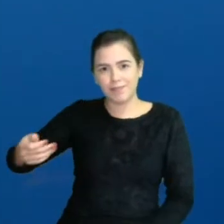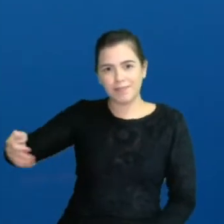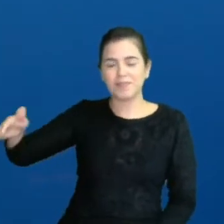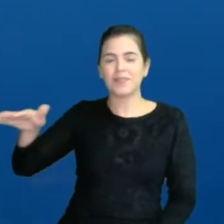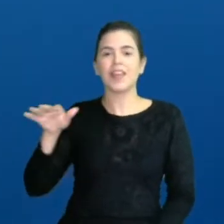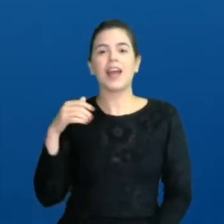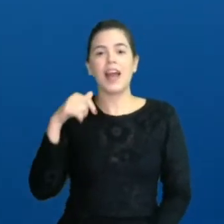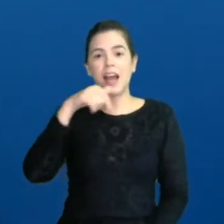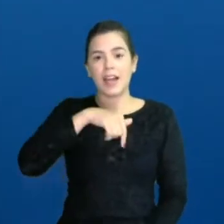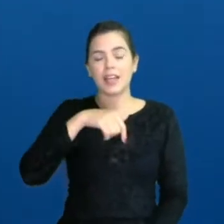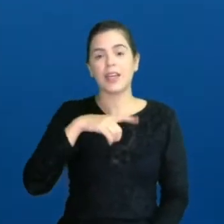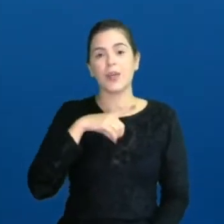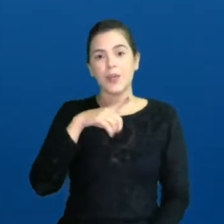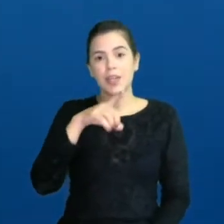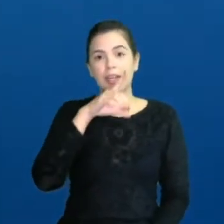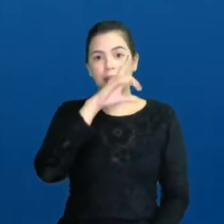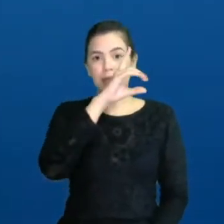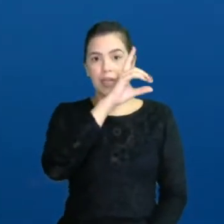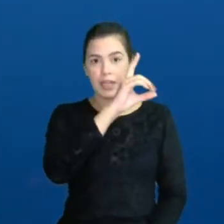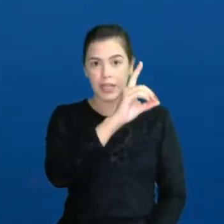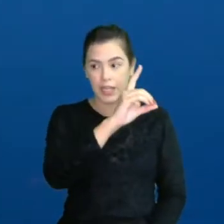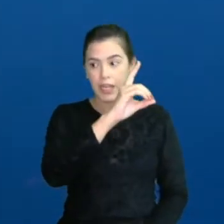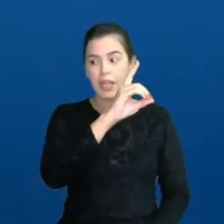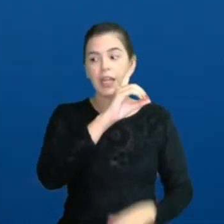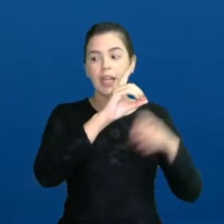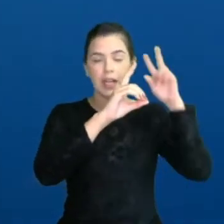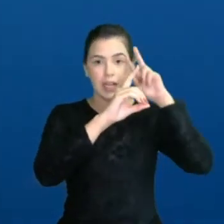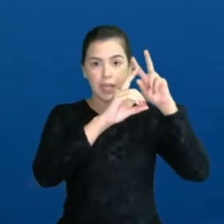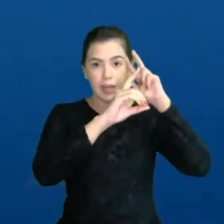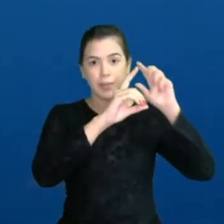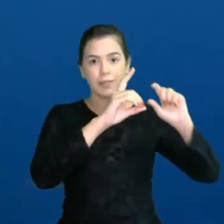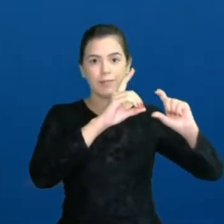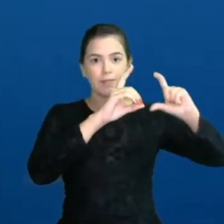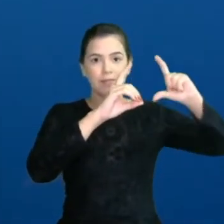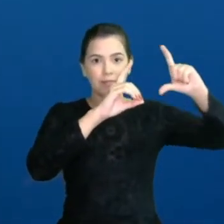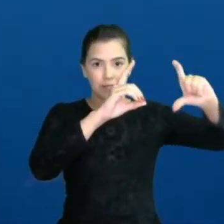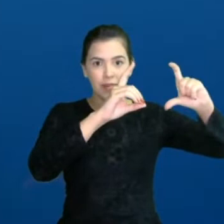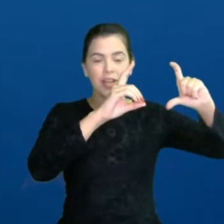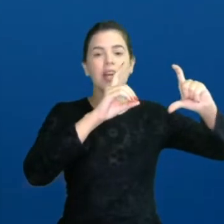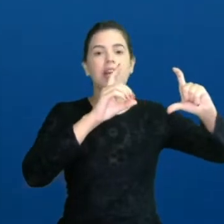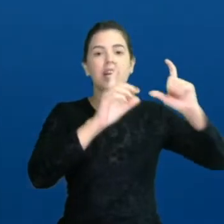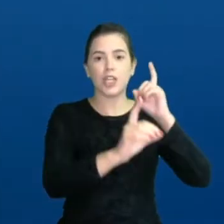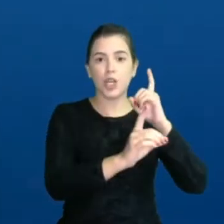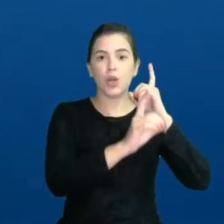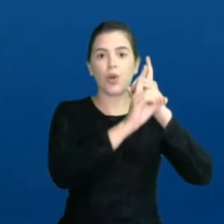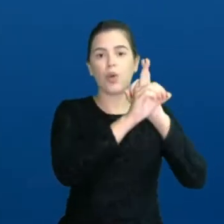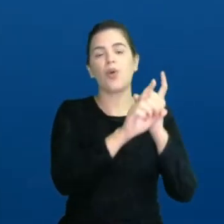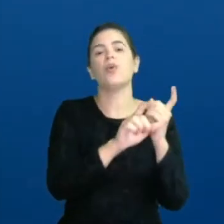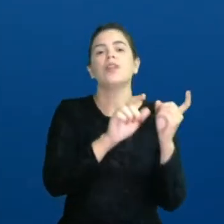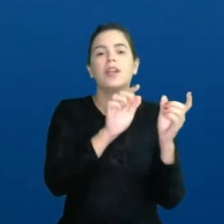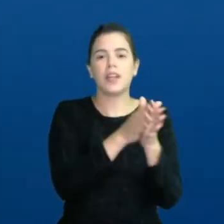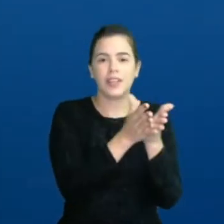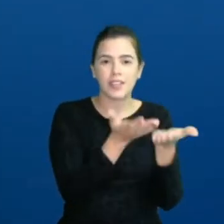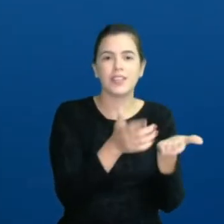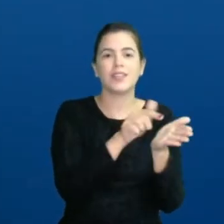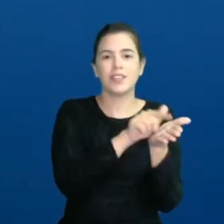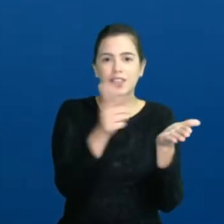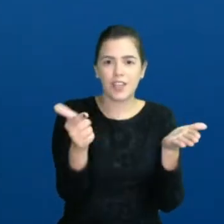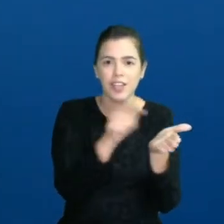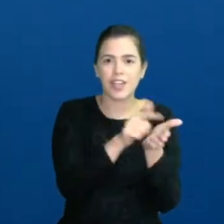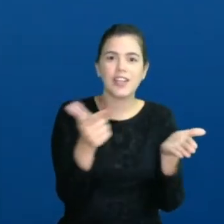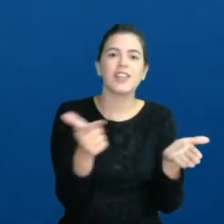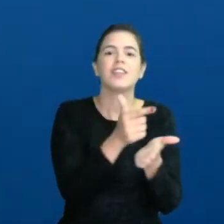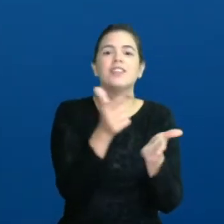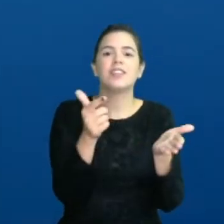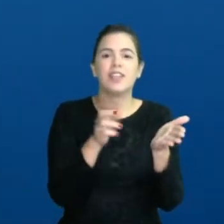letrinha D na letra de imprensa, lembra? Que a gente encontra em livros, revistas, jornais, na